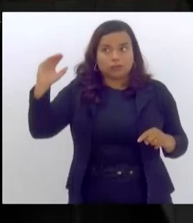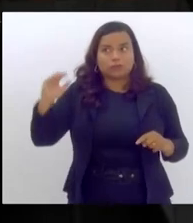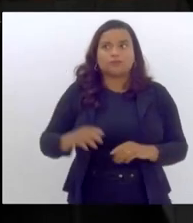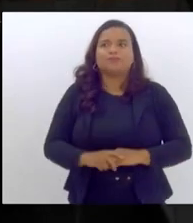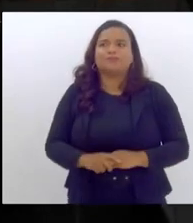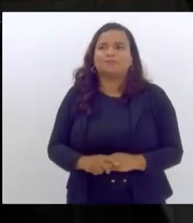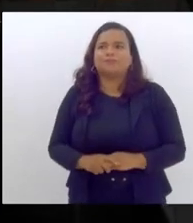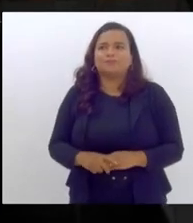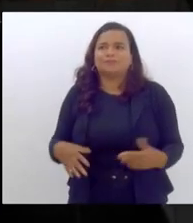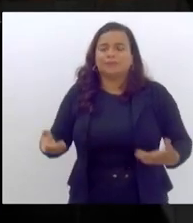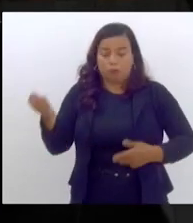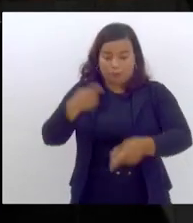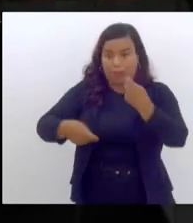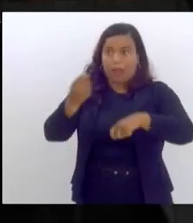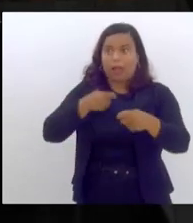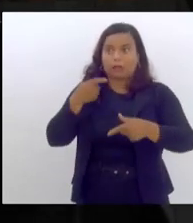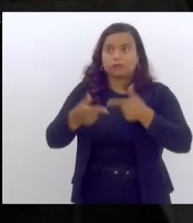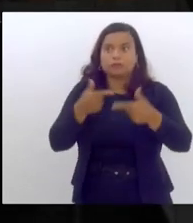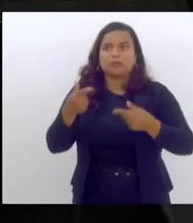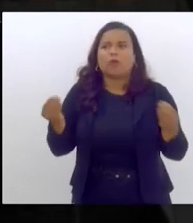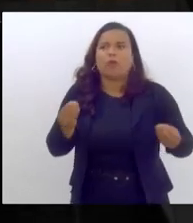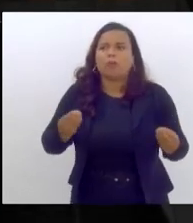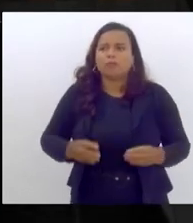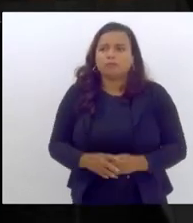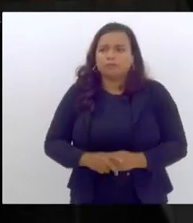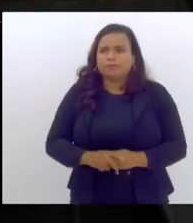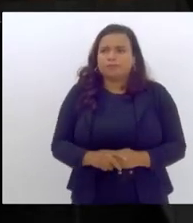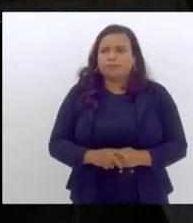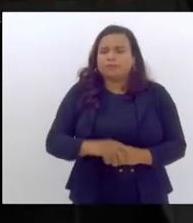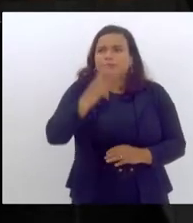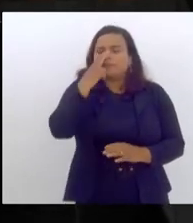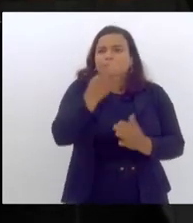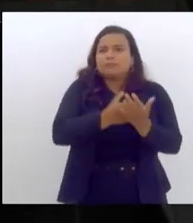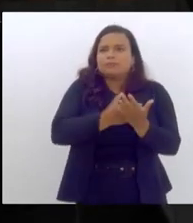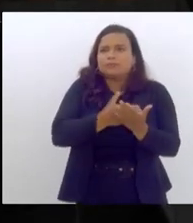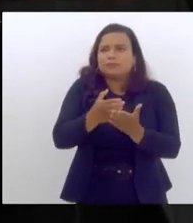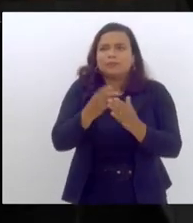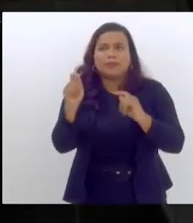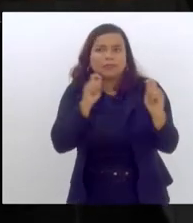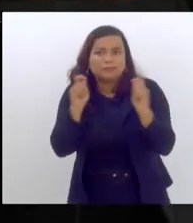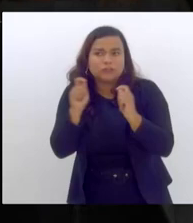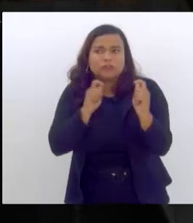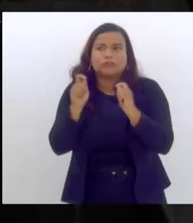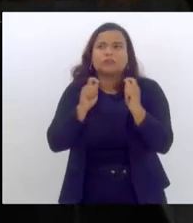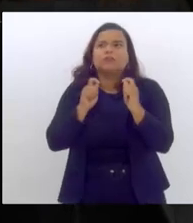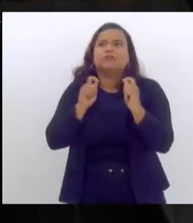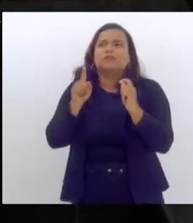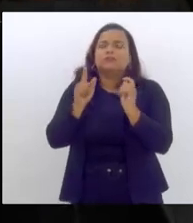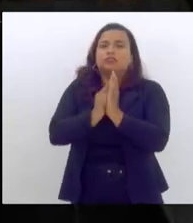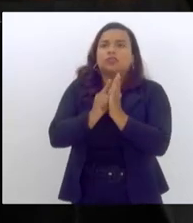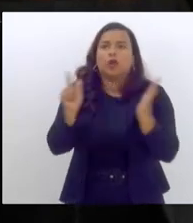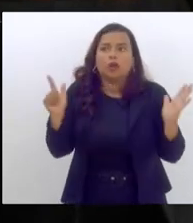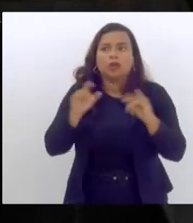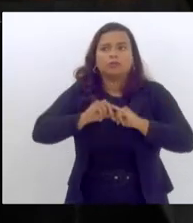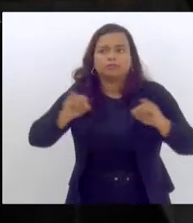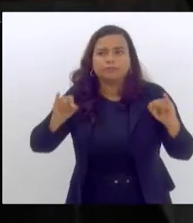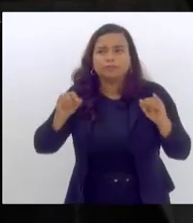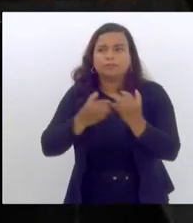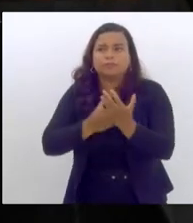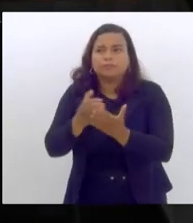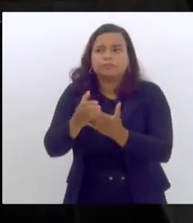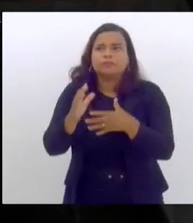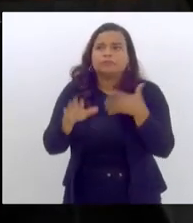que o mercado opera nisso? Começa as entrevistas, sair nos jornais dizendo assim,